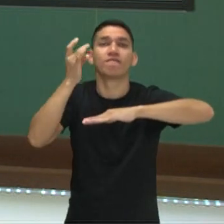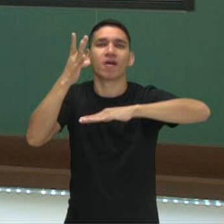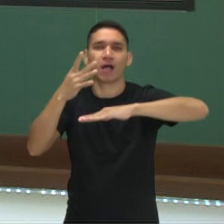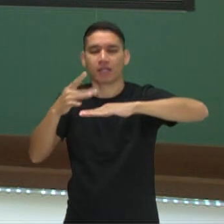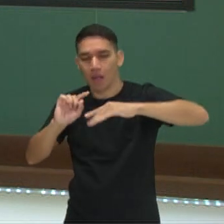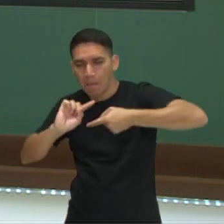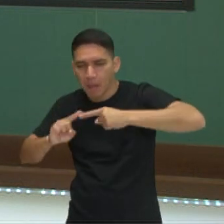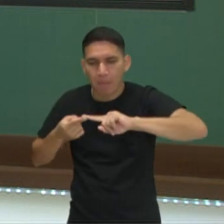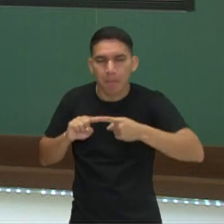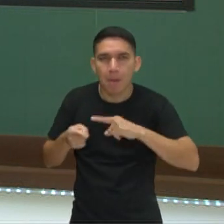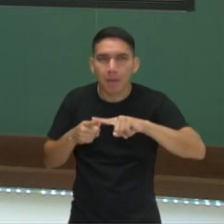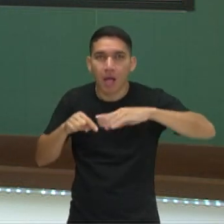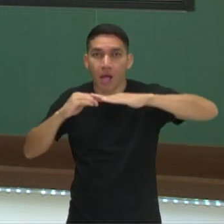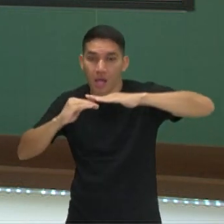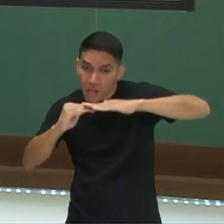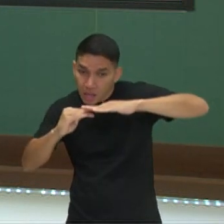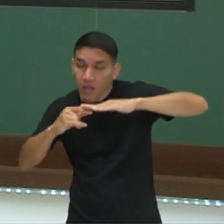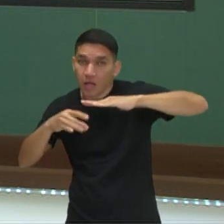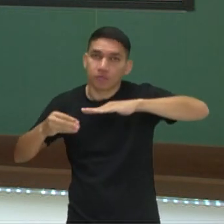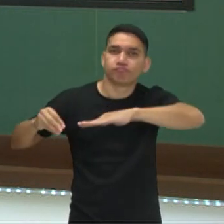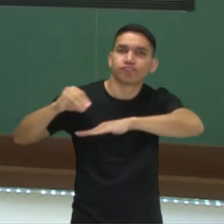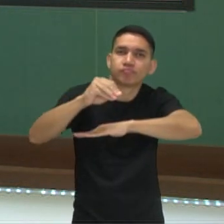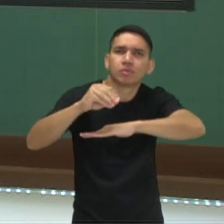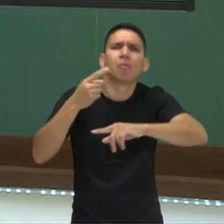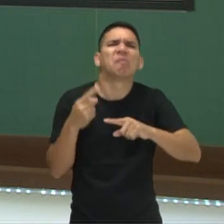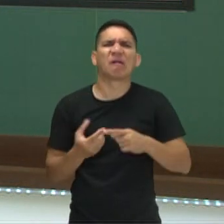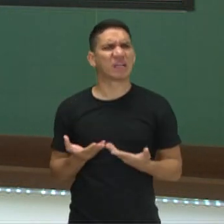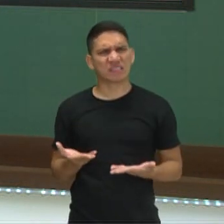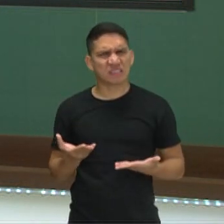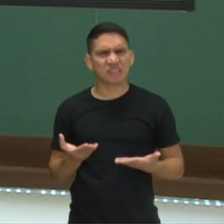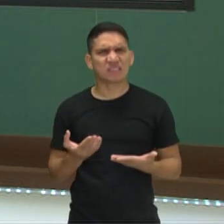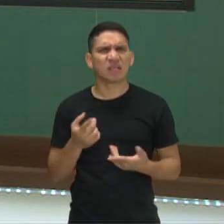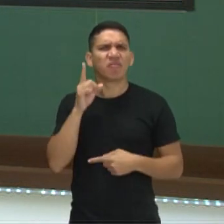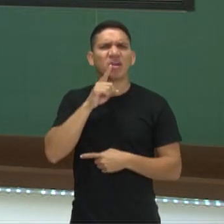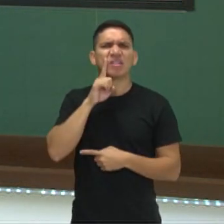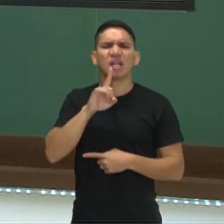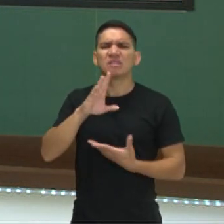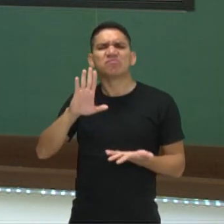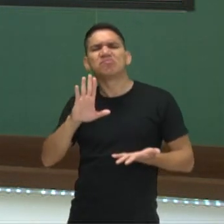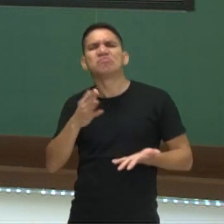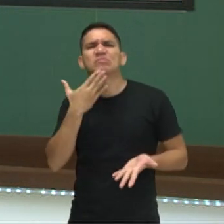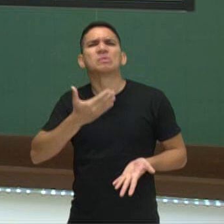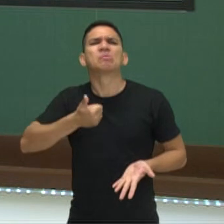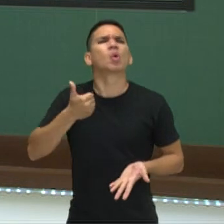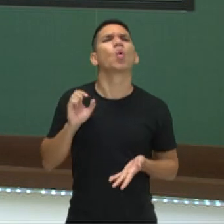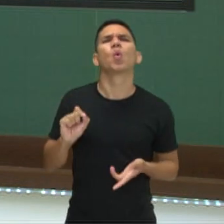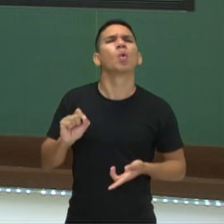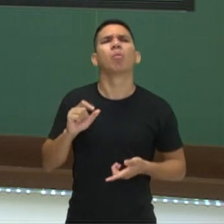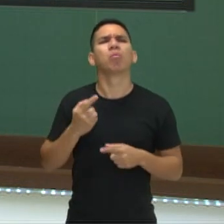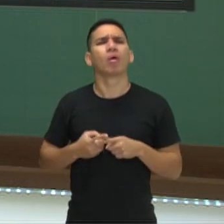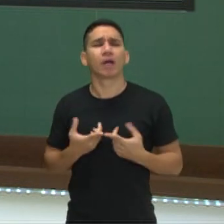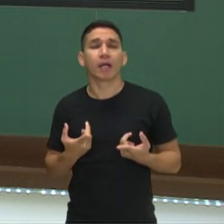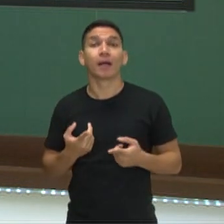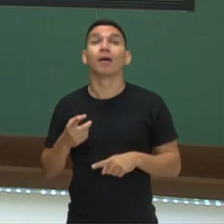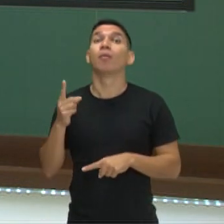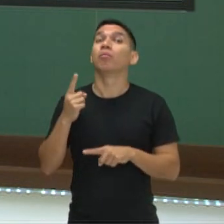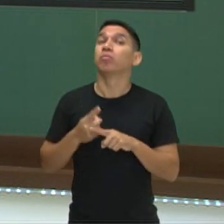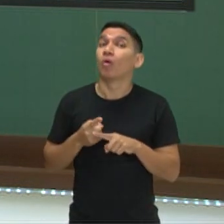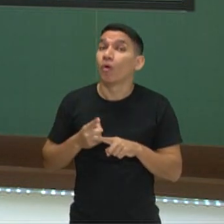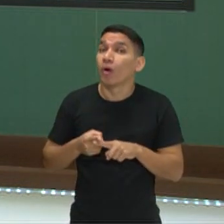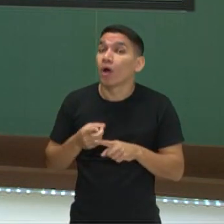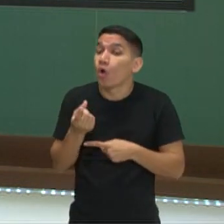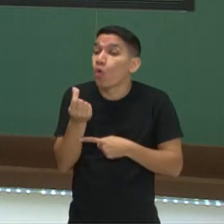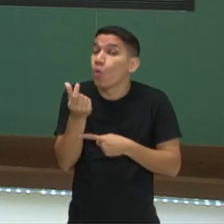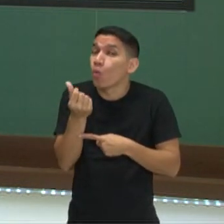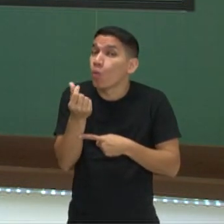o produto já montado, ok? Qual a vantagem para os Estados Unidos quanto a isso? Os Estados Unidos ganham porque o custo de produção